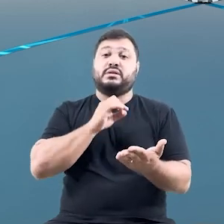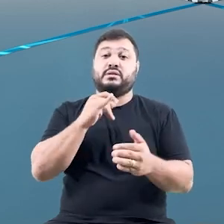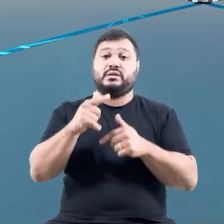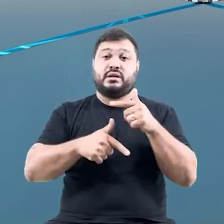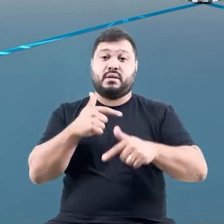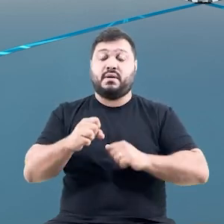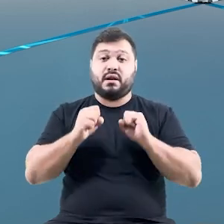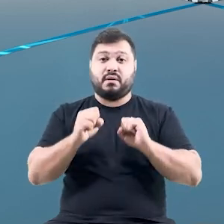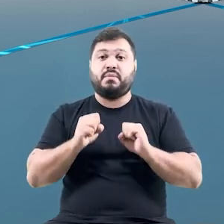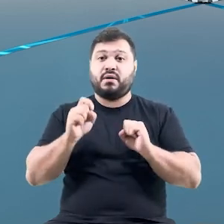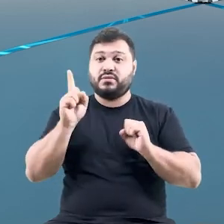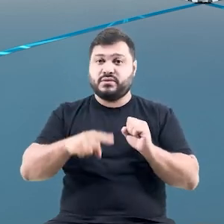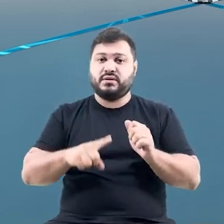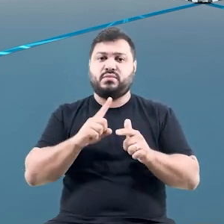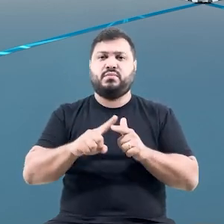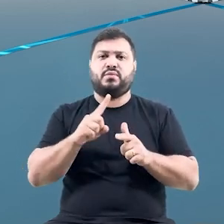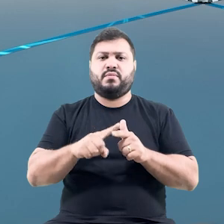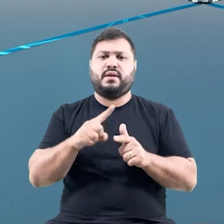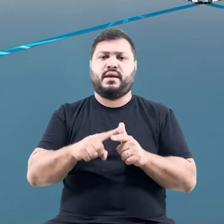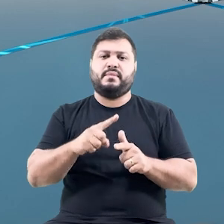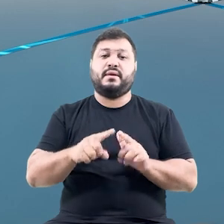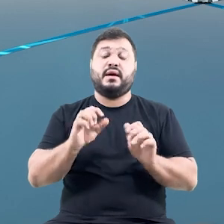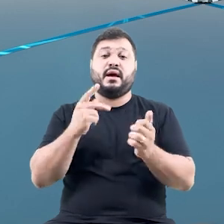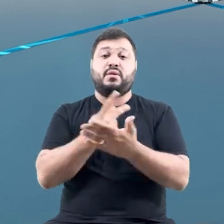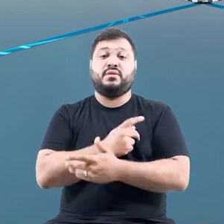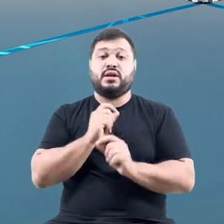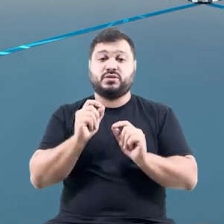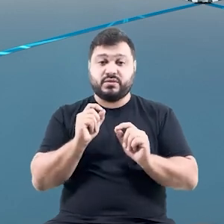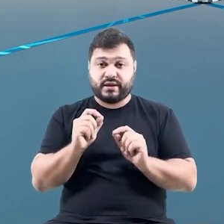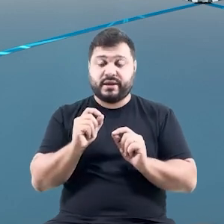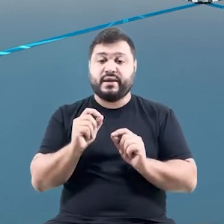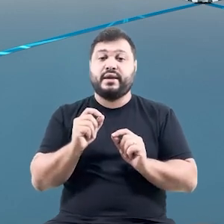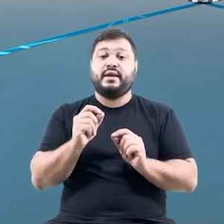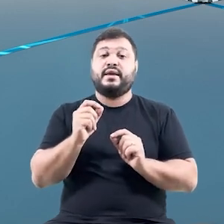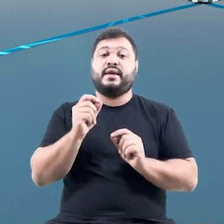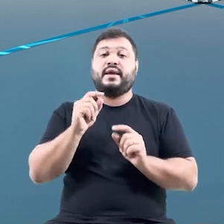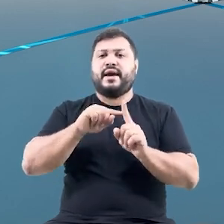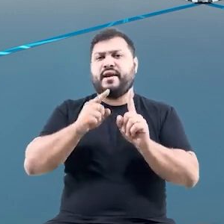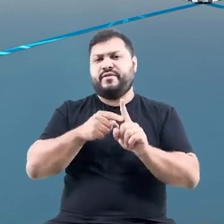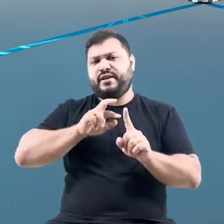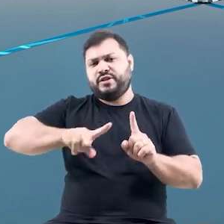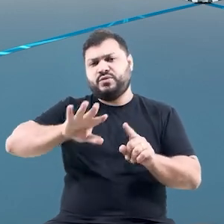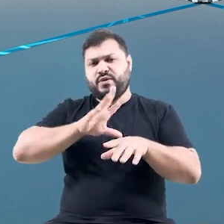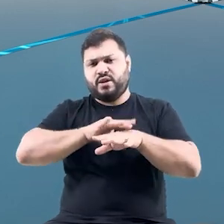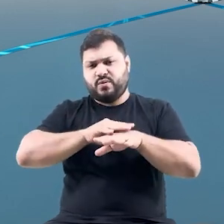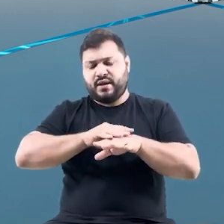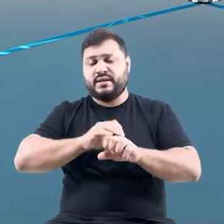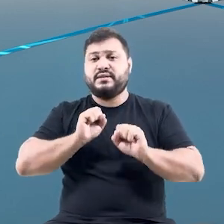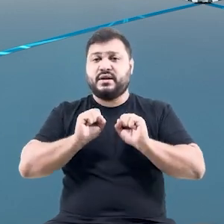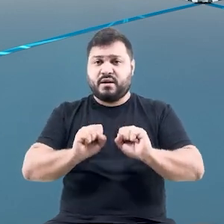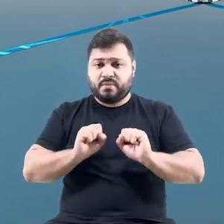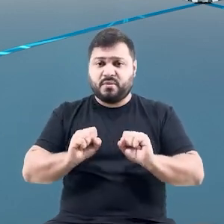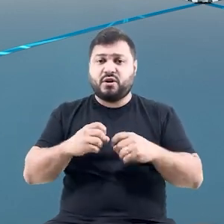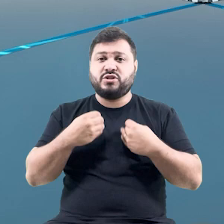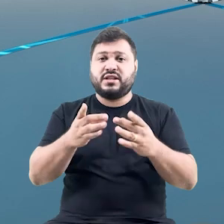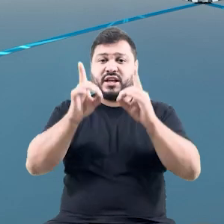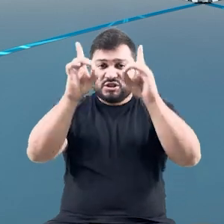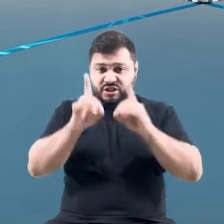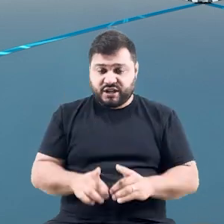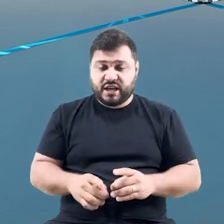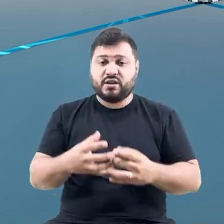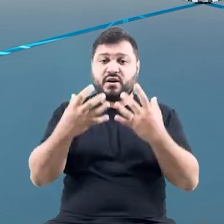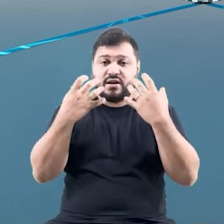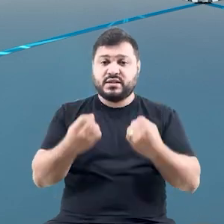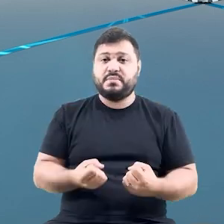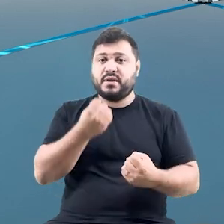quem trabalha pode se tornar um problema. Acontece que, apesar de a gravidez não ser uma doença, pode dar direito